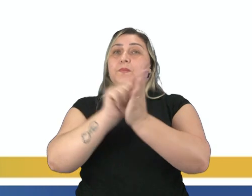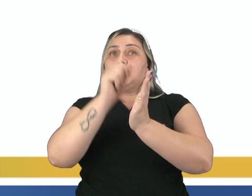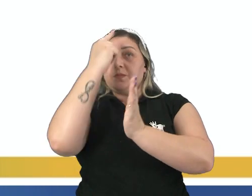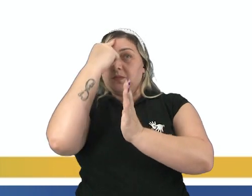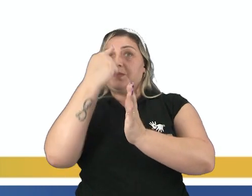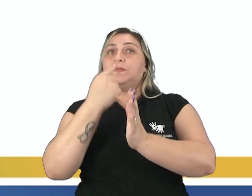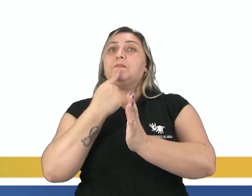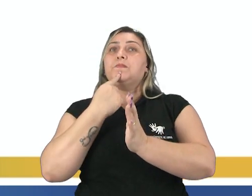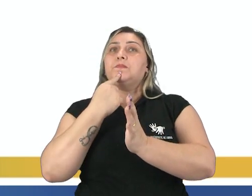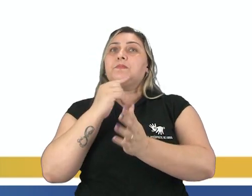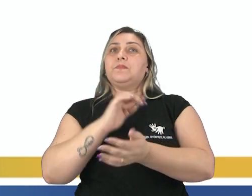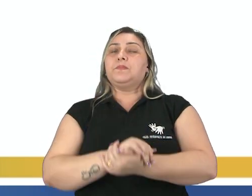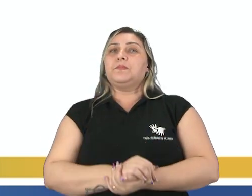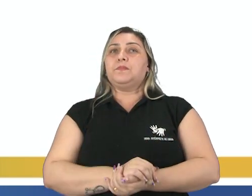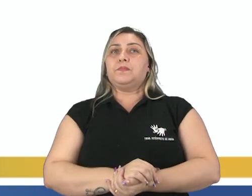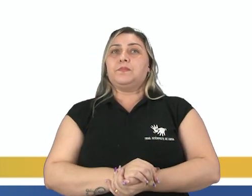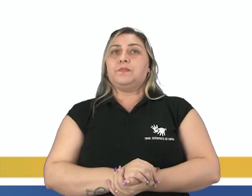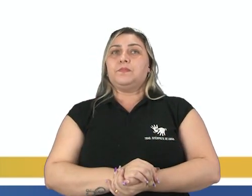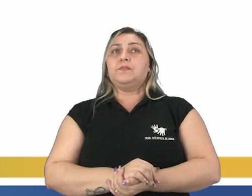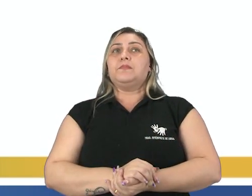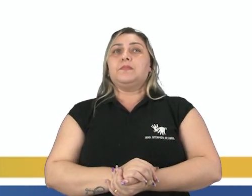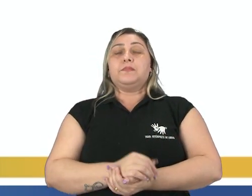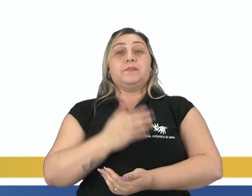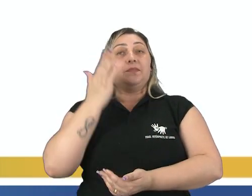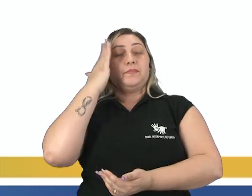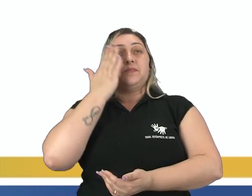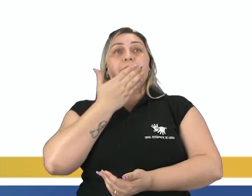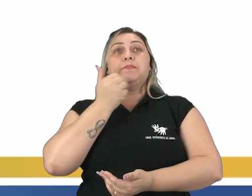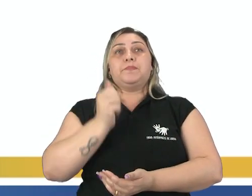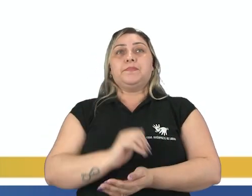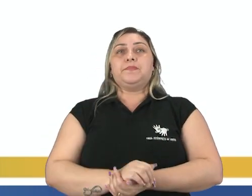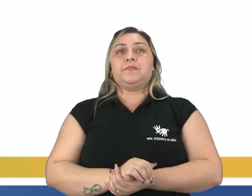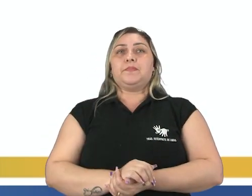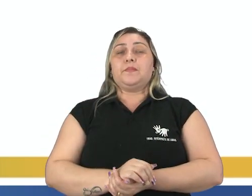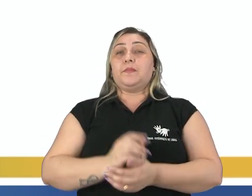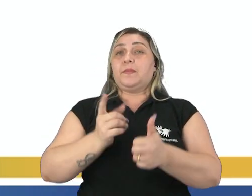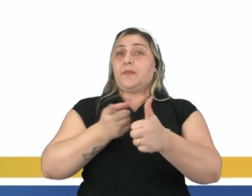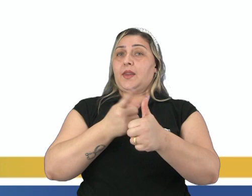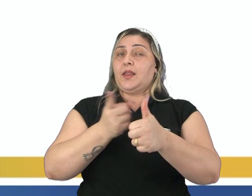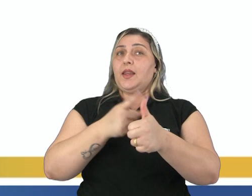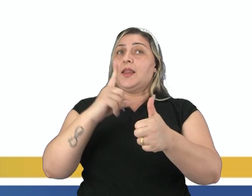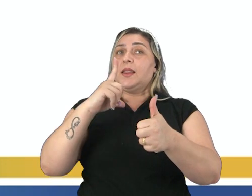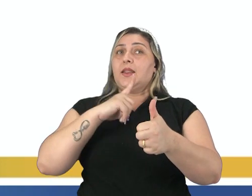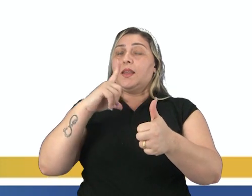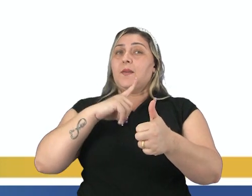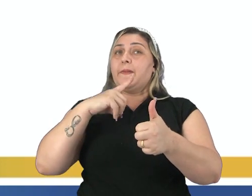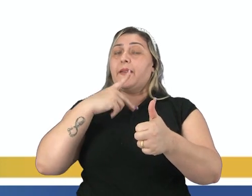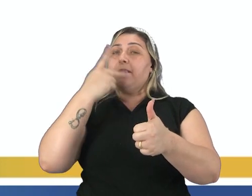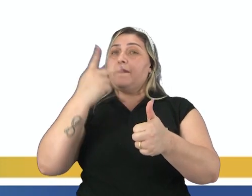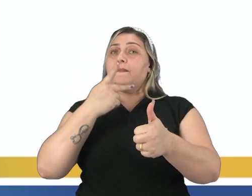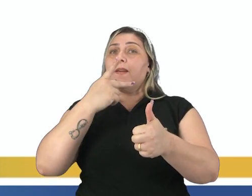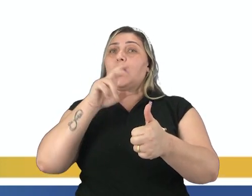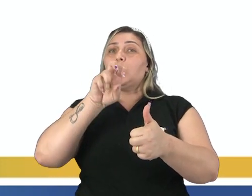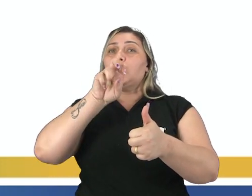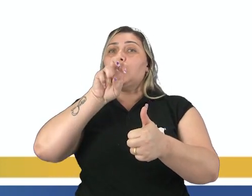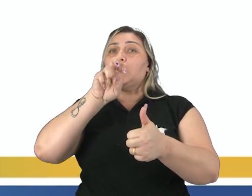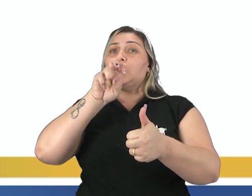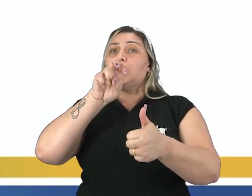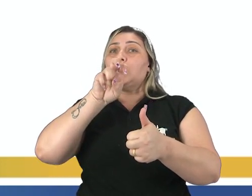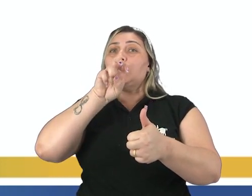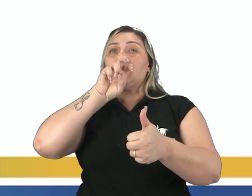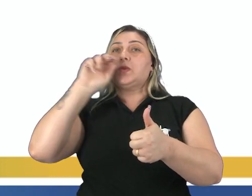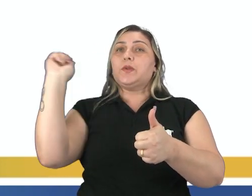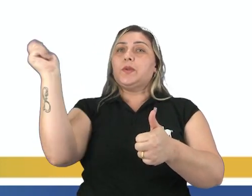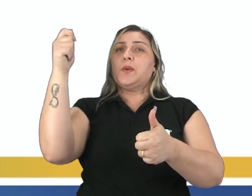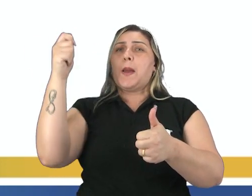verbal. Agora acredito que vocês vão entender melhor. Veja que no primeiro momento nós temos aí a fala da Mônica, né?